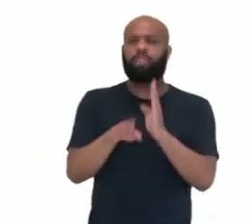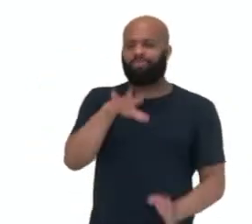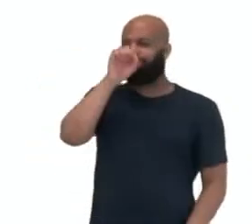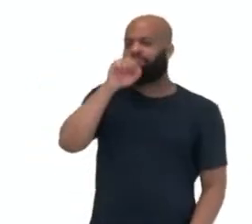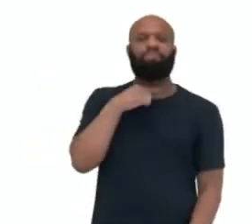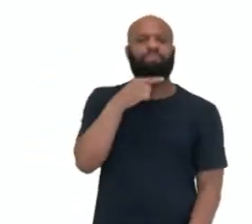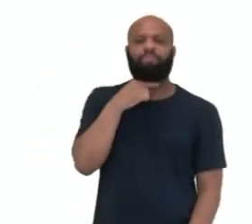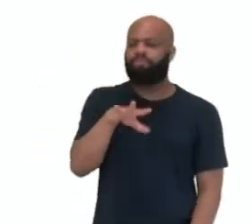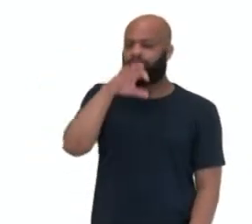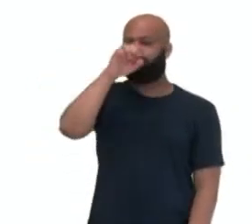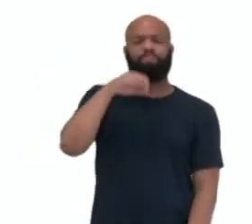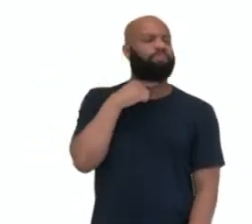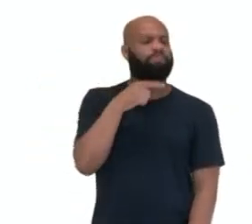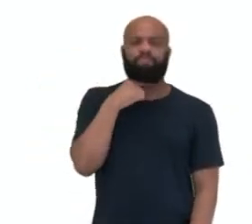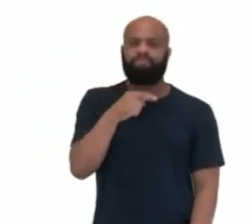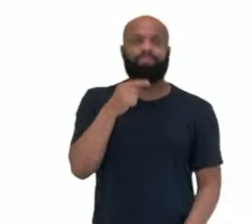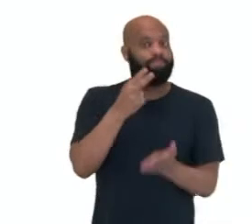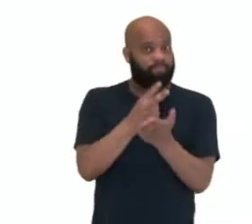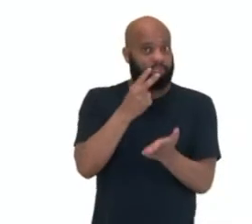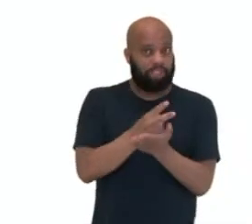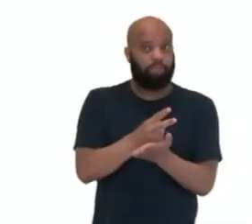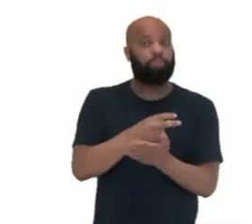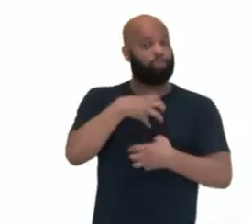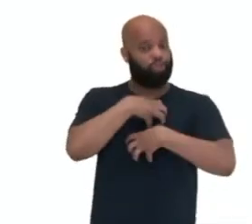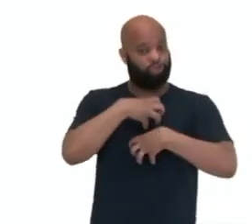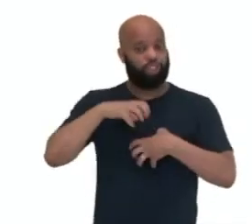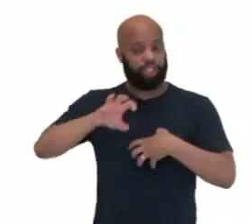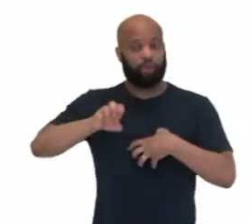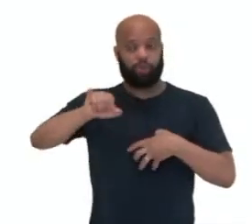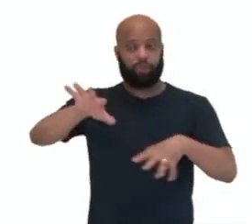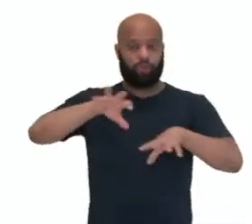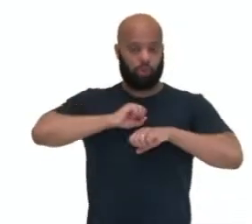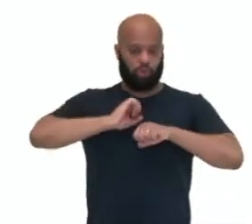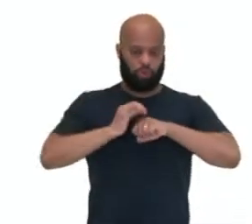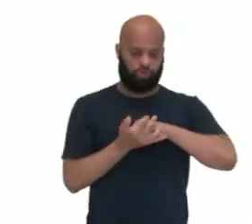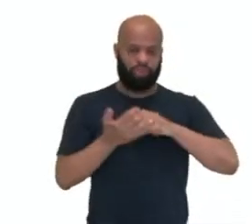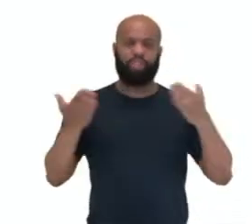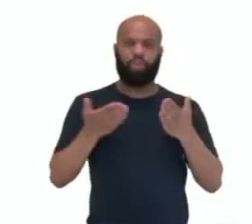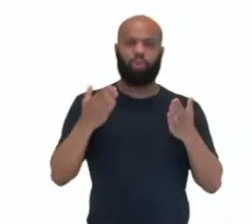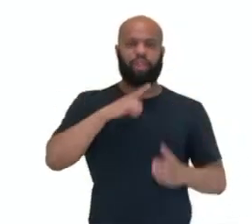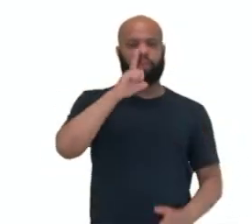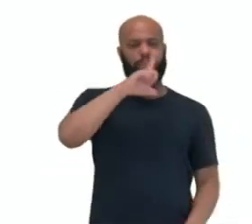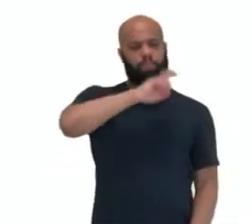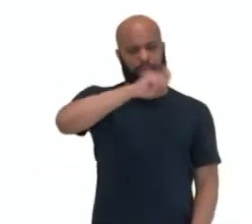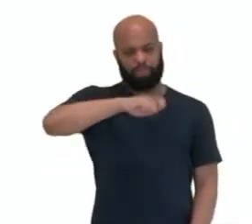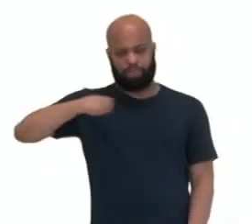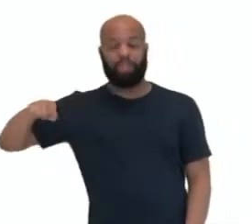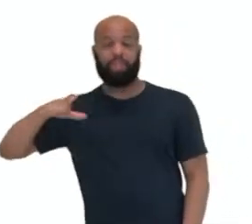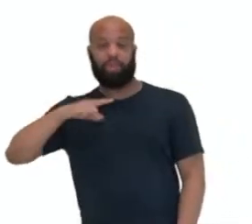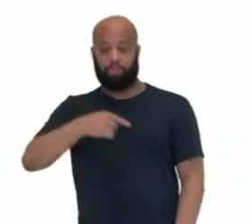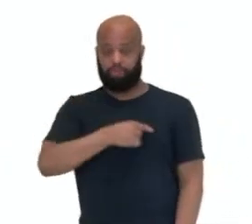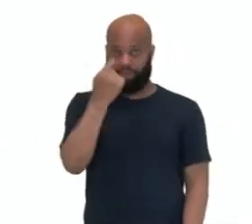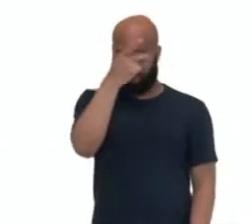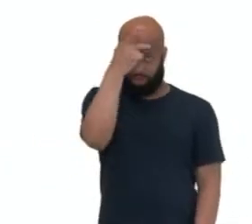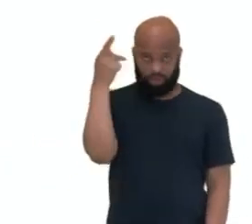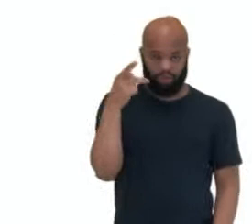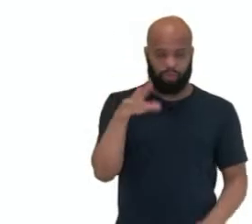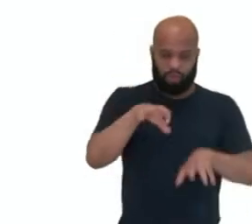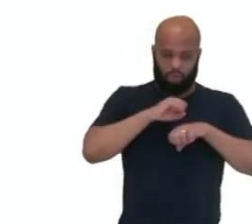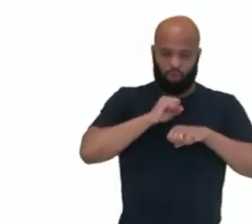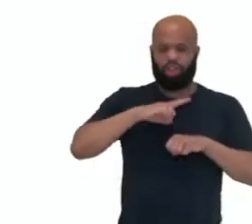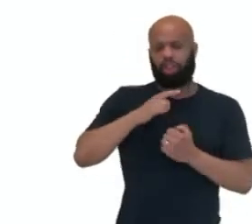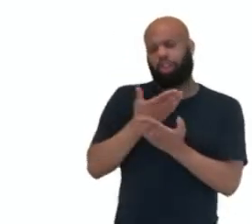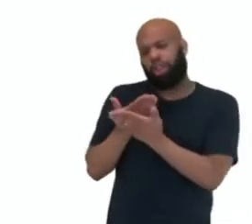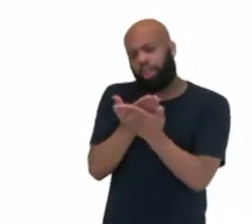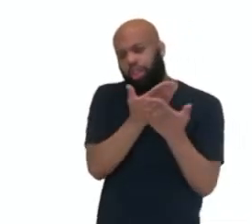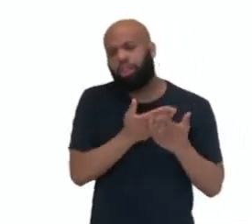sintomas mais comuns desta doença. Agora, após meses do primeiro caso e diversos estudos foram